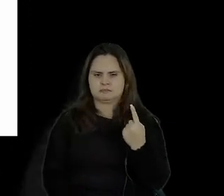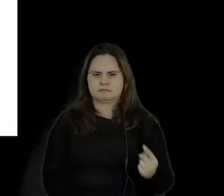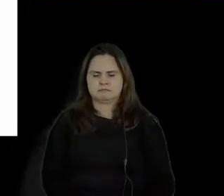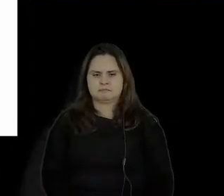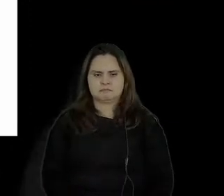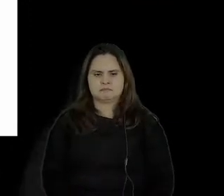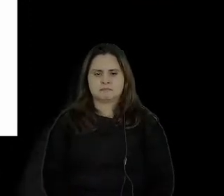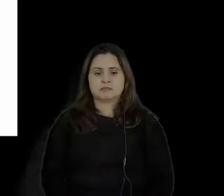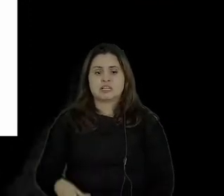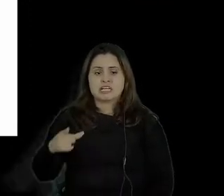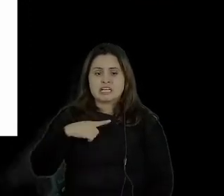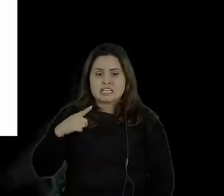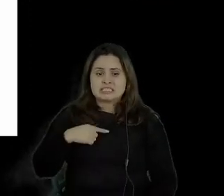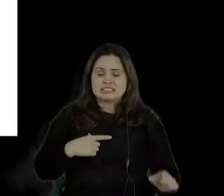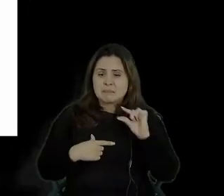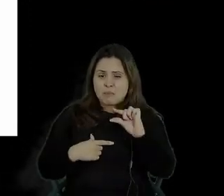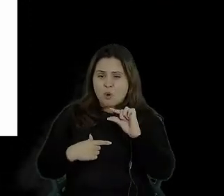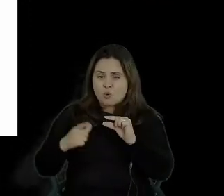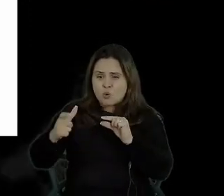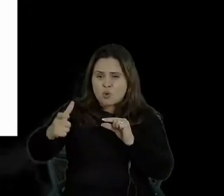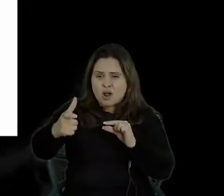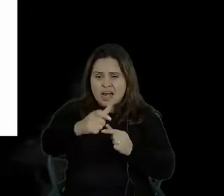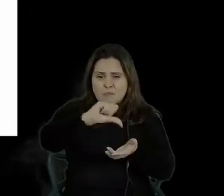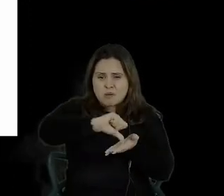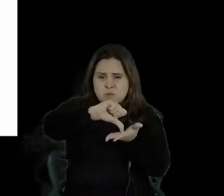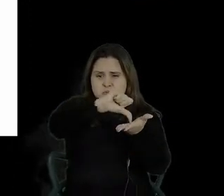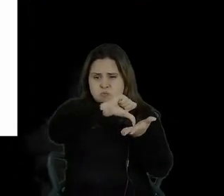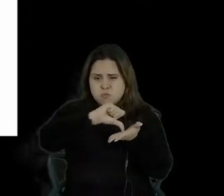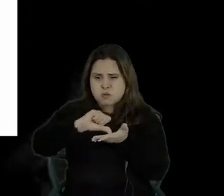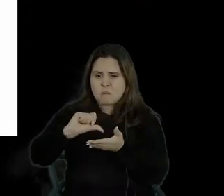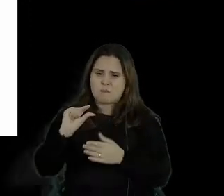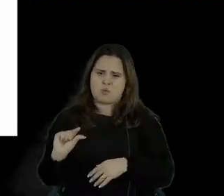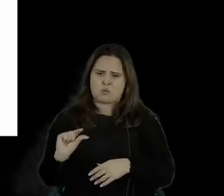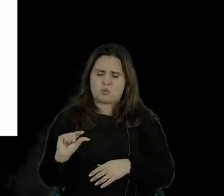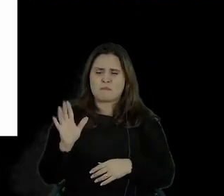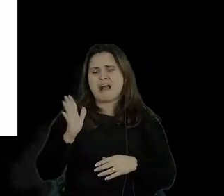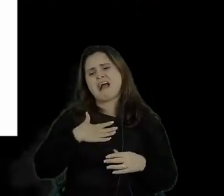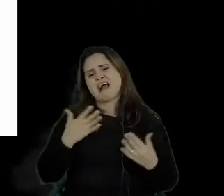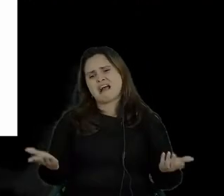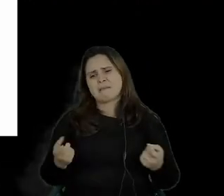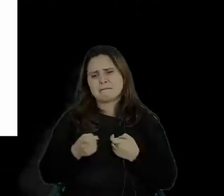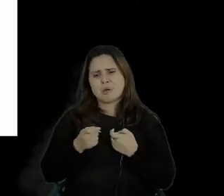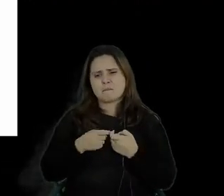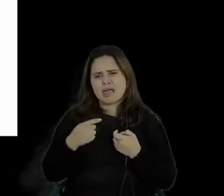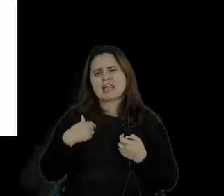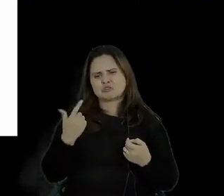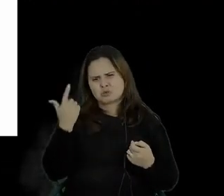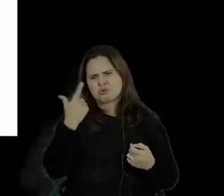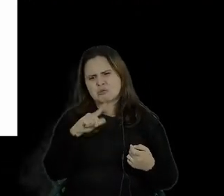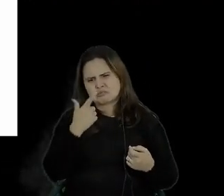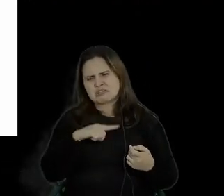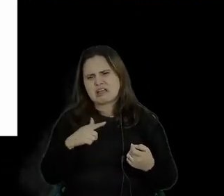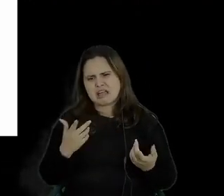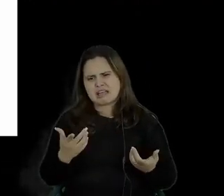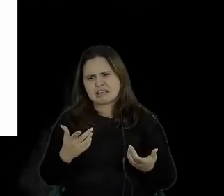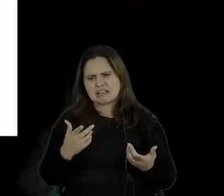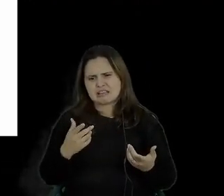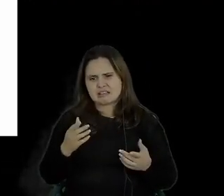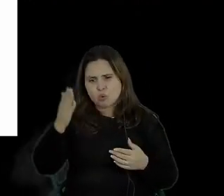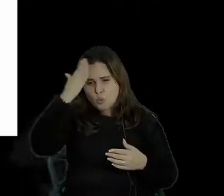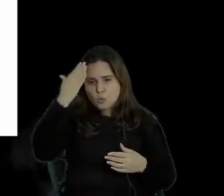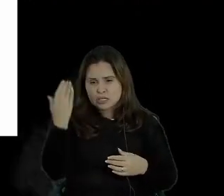Existência de poucos centros de referências. Ah, mas o nosso médico em Londrina faz, o nosso médico em Curitiba faz?